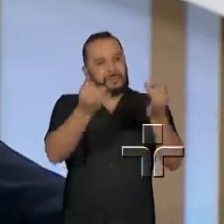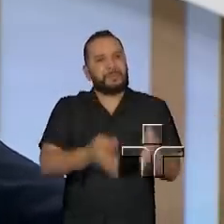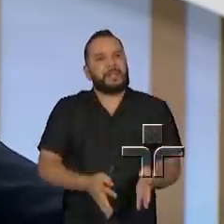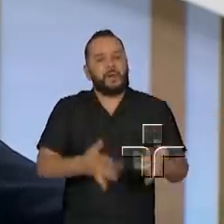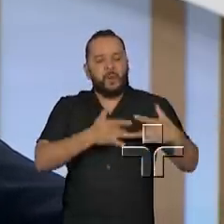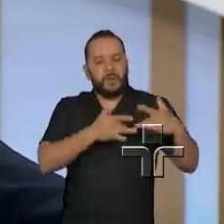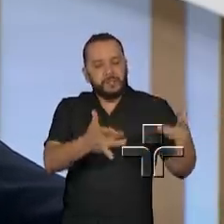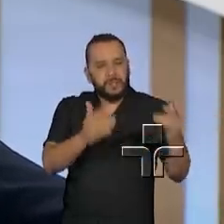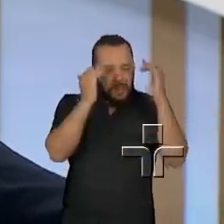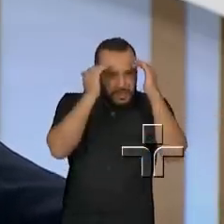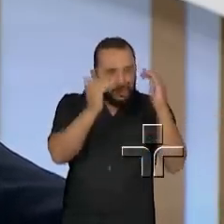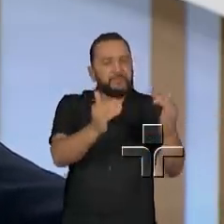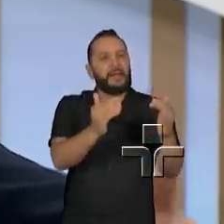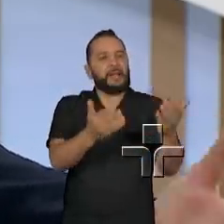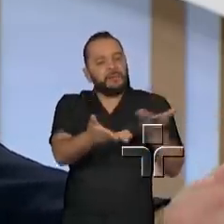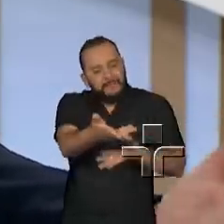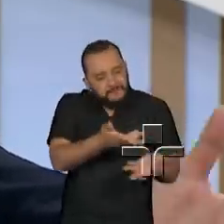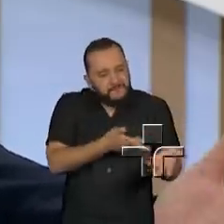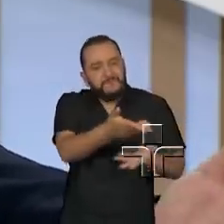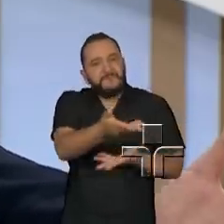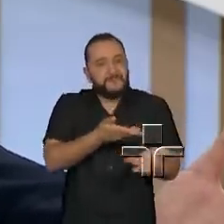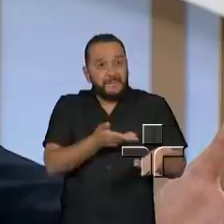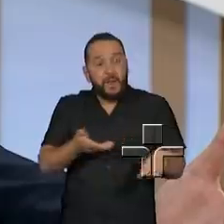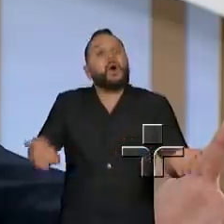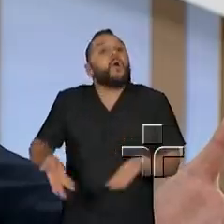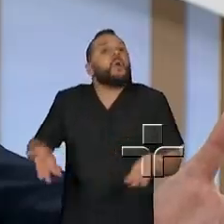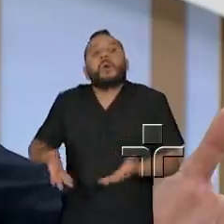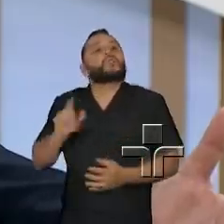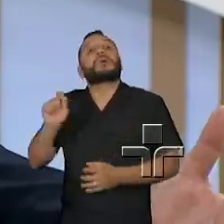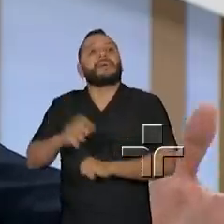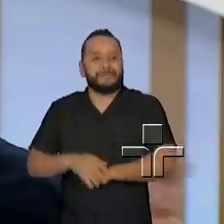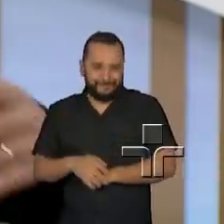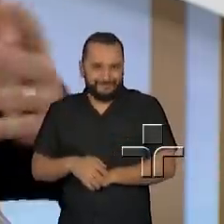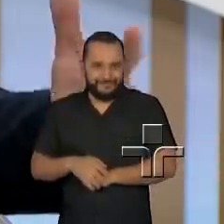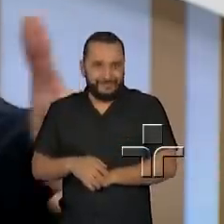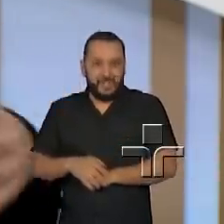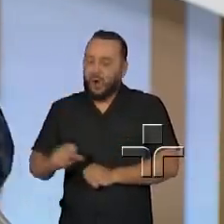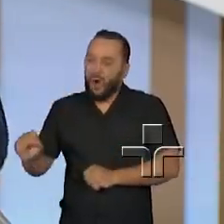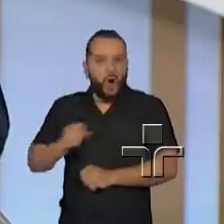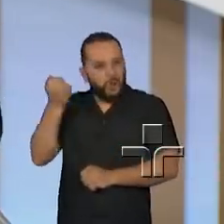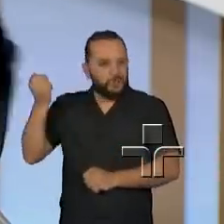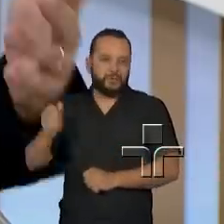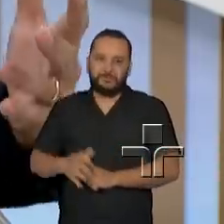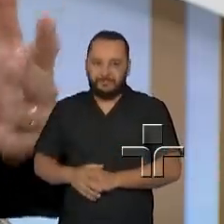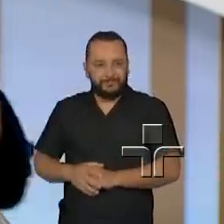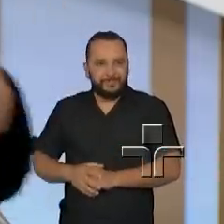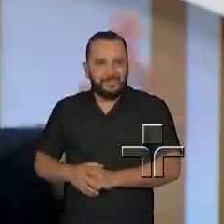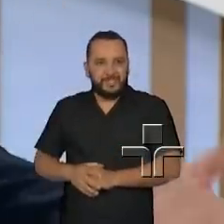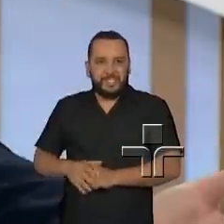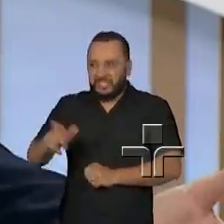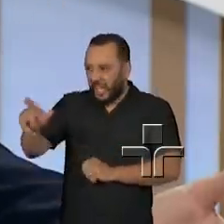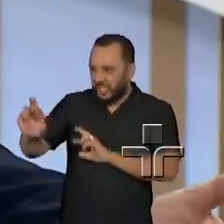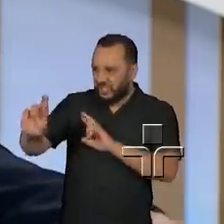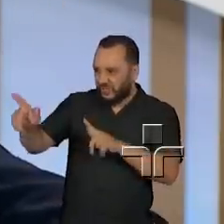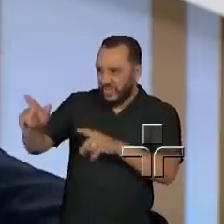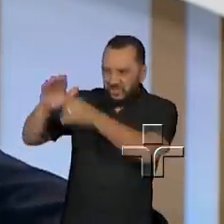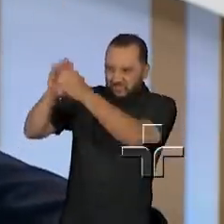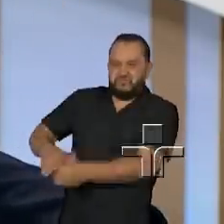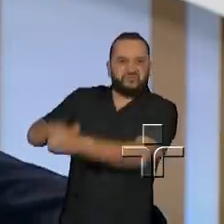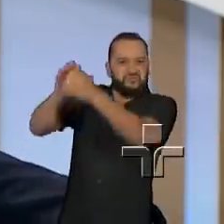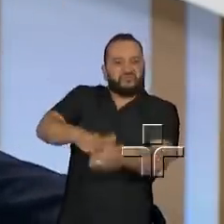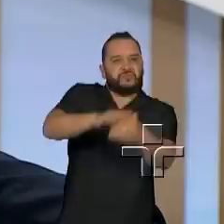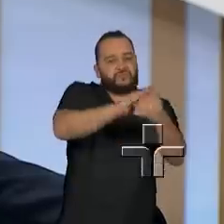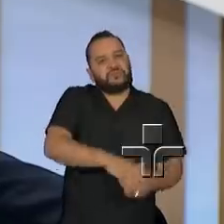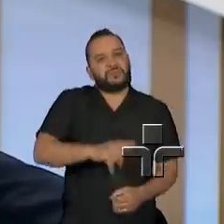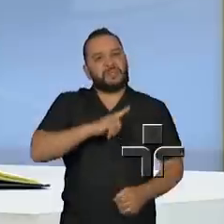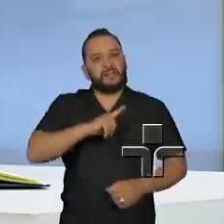compaixão, respeito, tratar os outros como a si mesmo. E o que está em voga hoje é ódio e tratar os diferentes com total intolerância. A gente